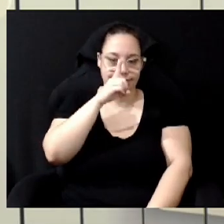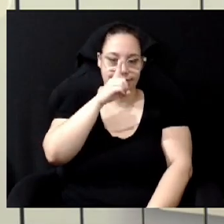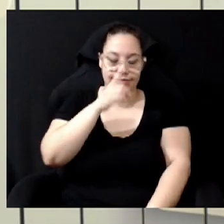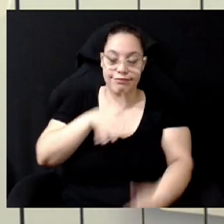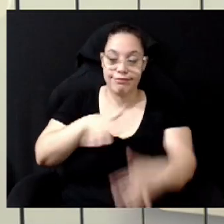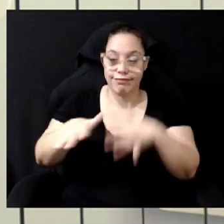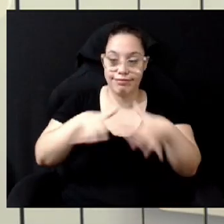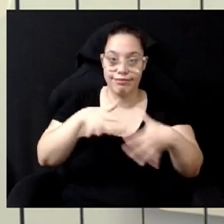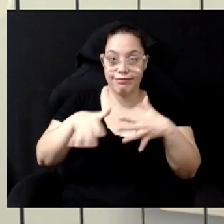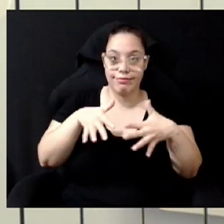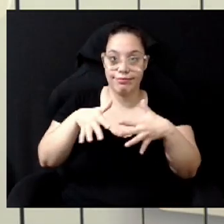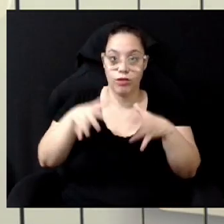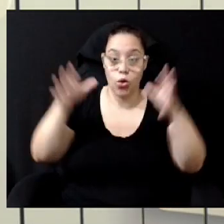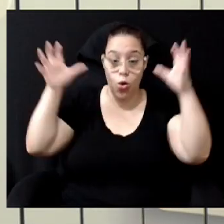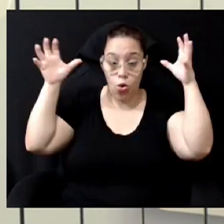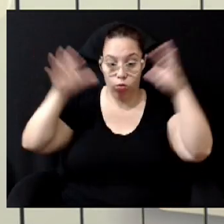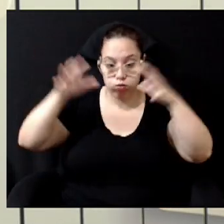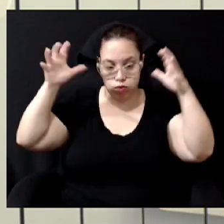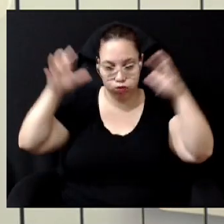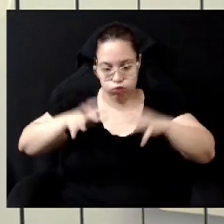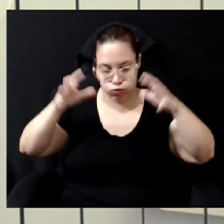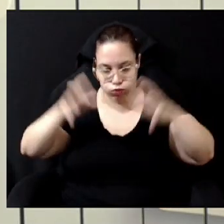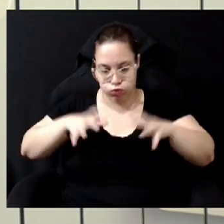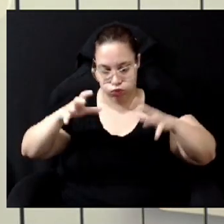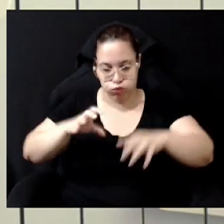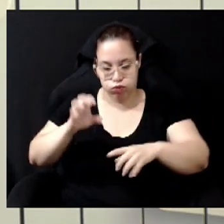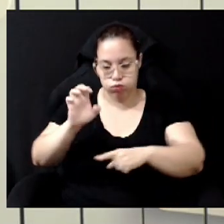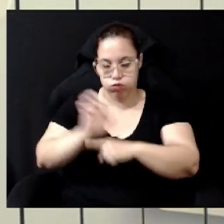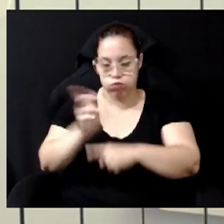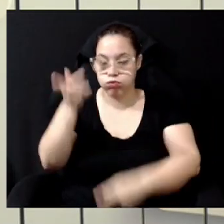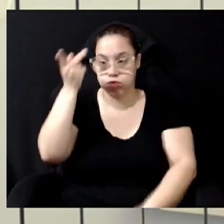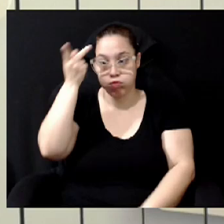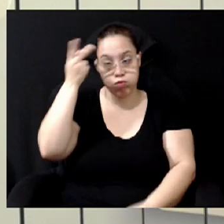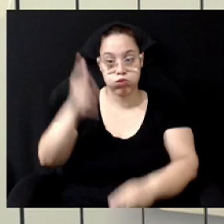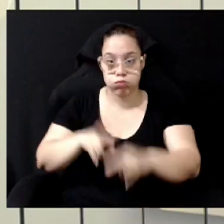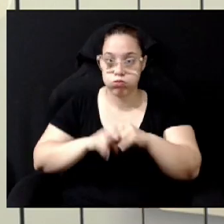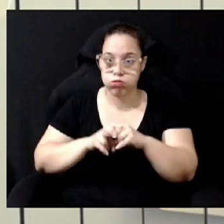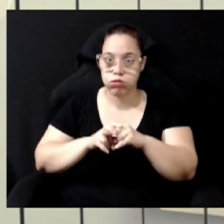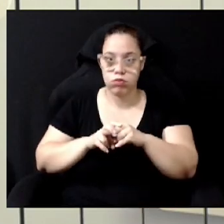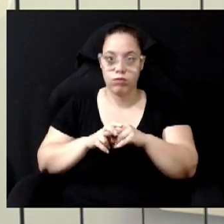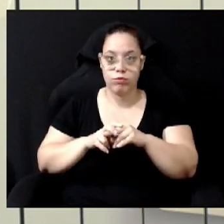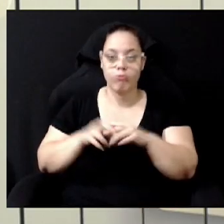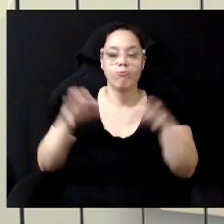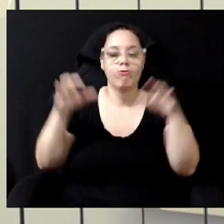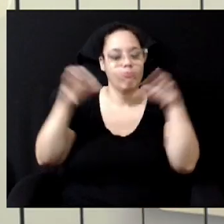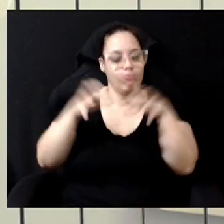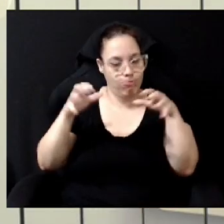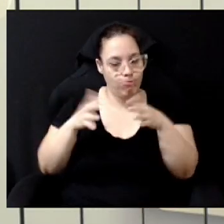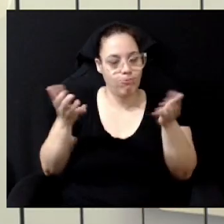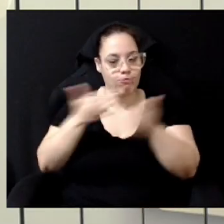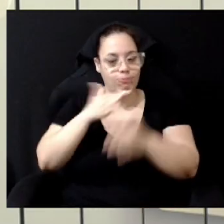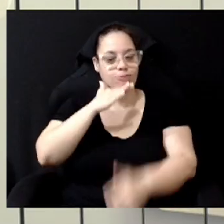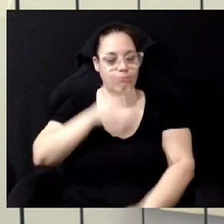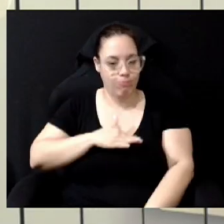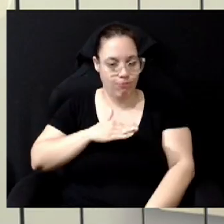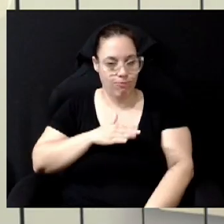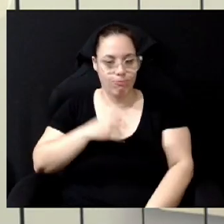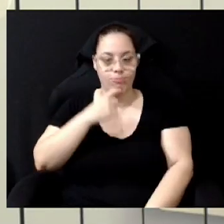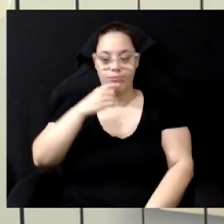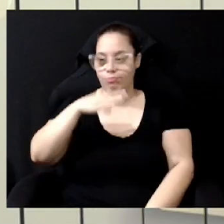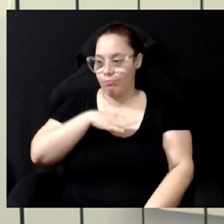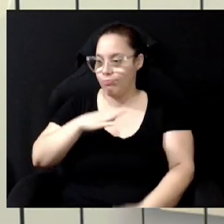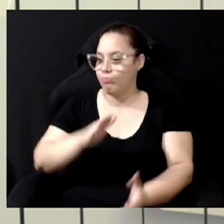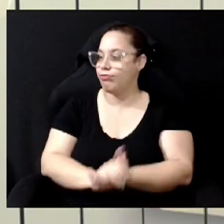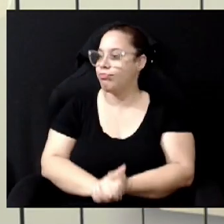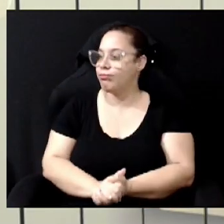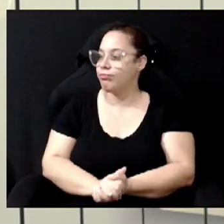ocorrência de chuvas aqui no estado de São Paulo. Portanto, tem previsão de chuva para agora à tarde aqui na cidade de Campinas. Para